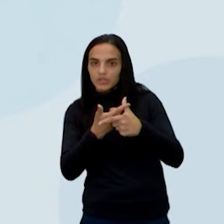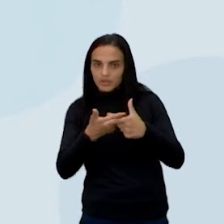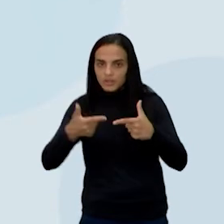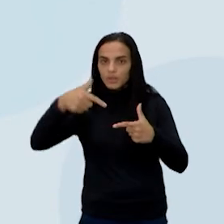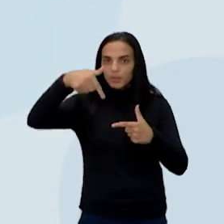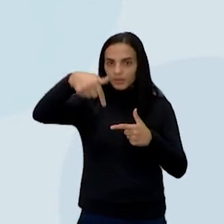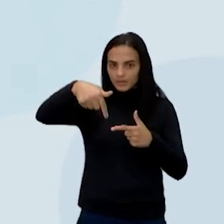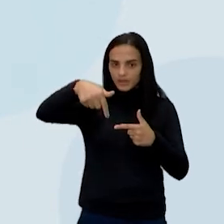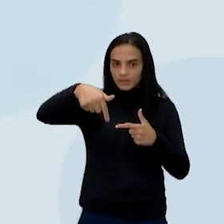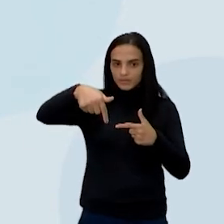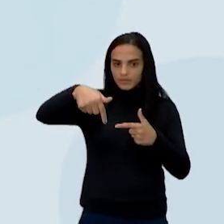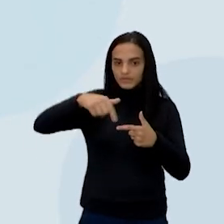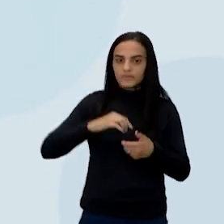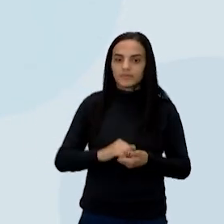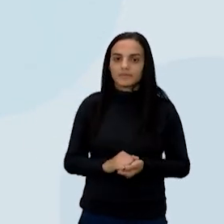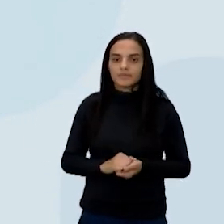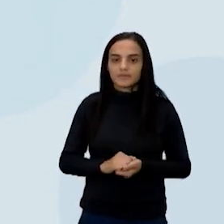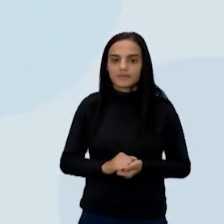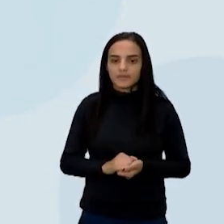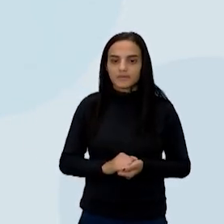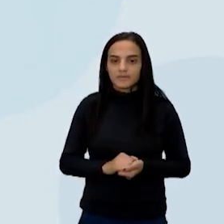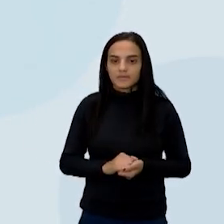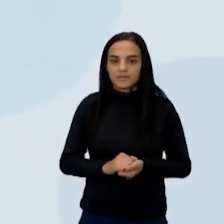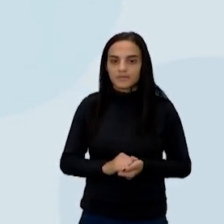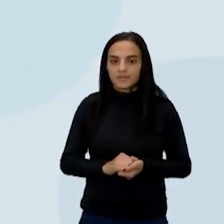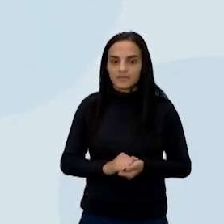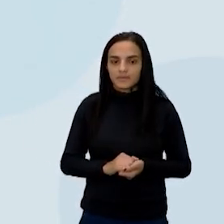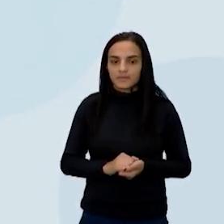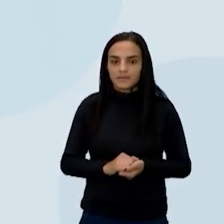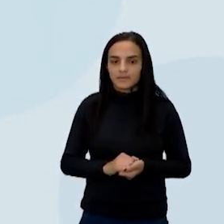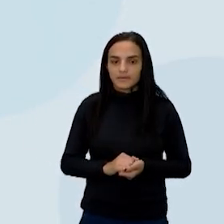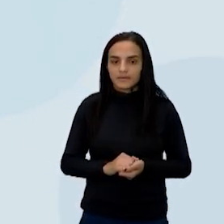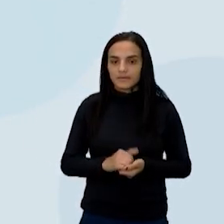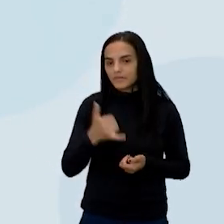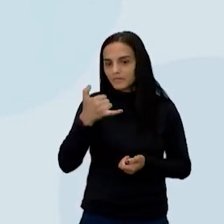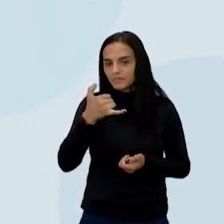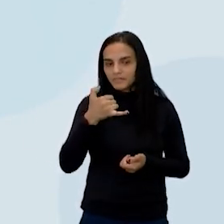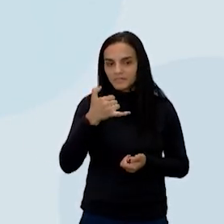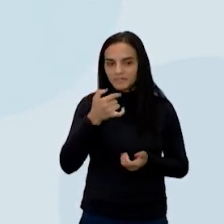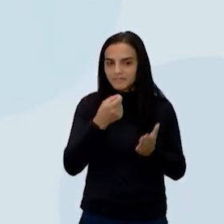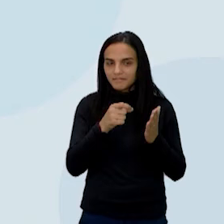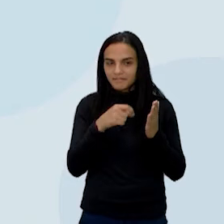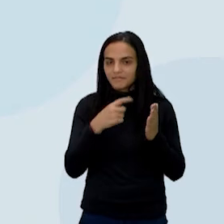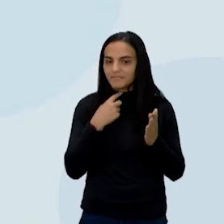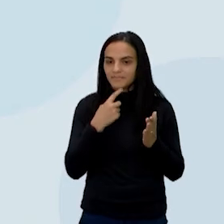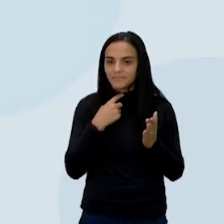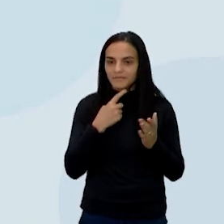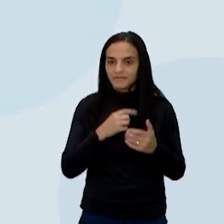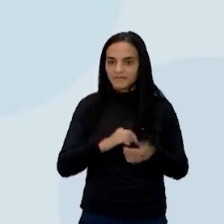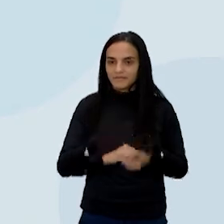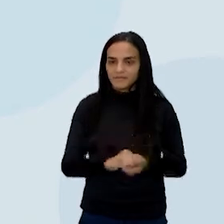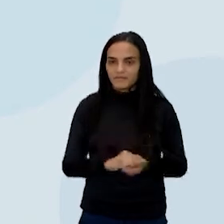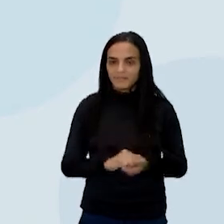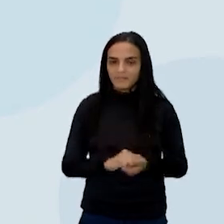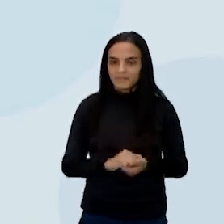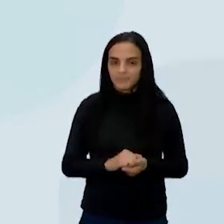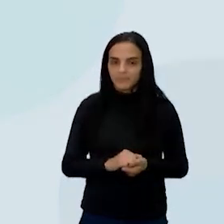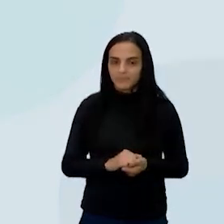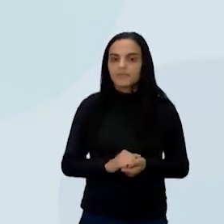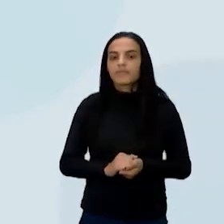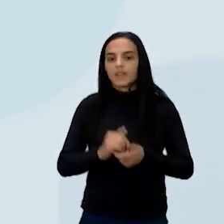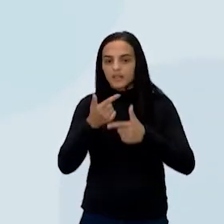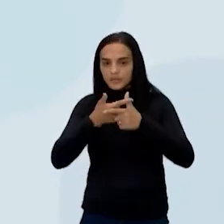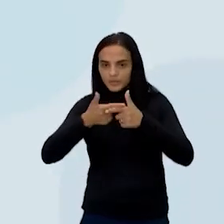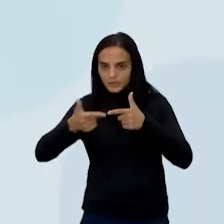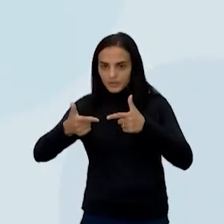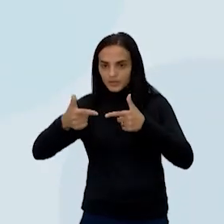vou até anotar para você aqui, ó. Aqui foi dividido, opa, sem caneta não se escreve, né? Então, ó, aqui, ó, dividido